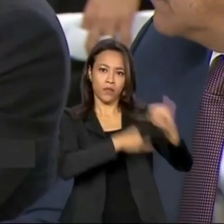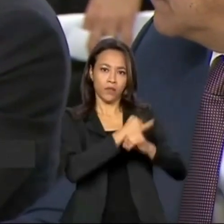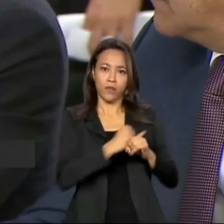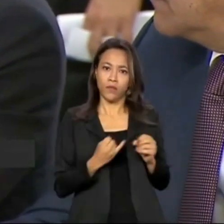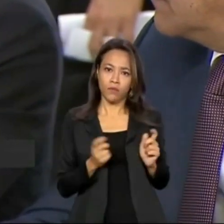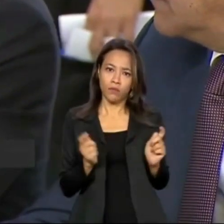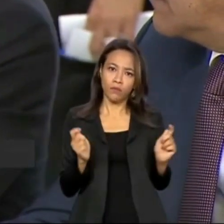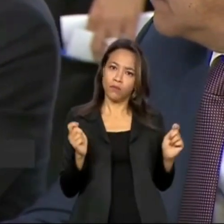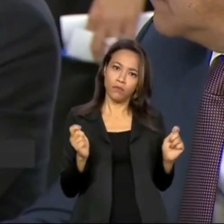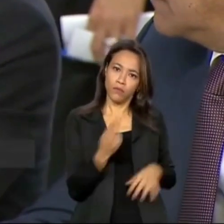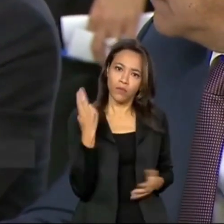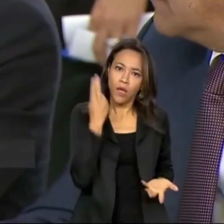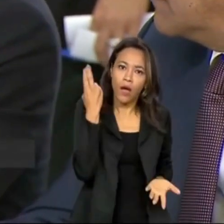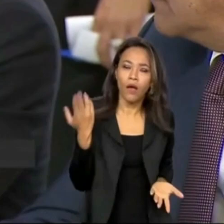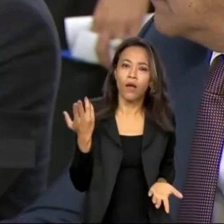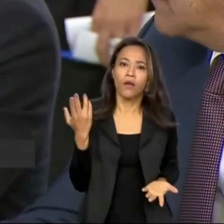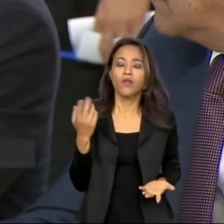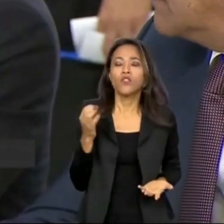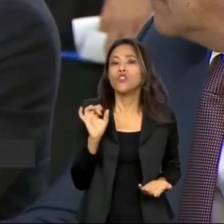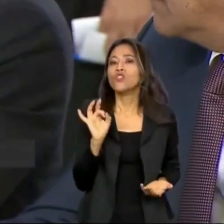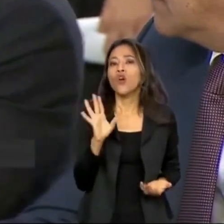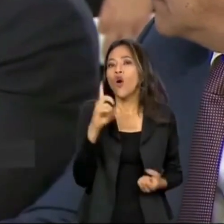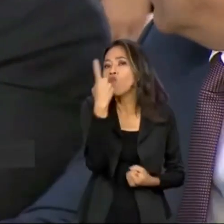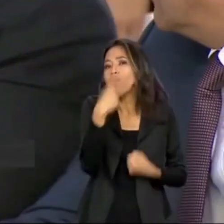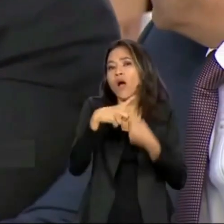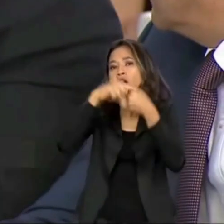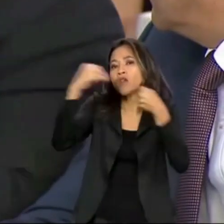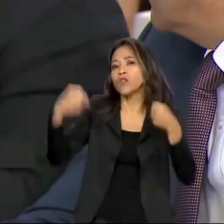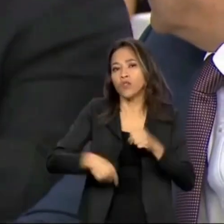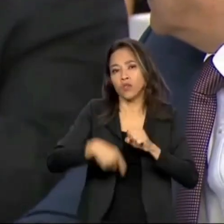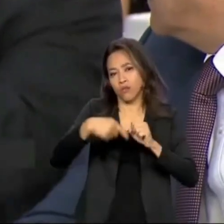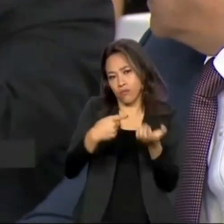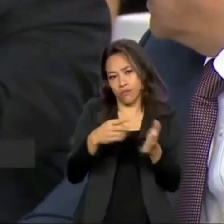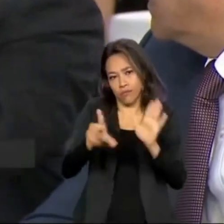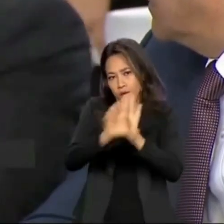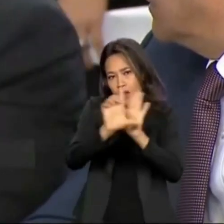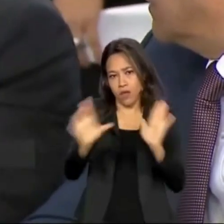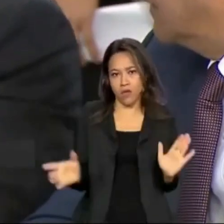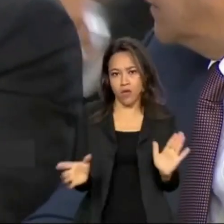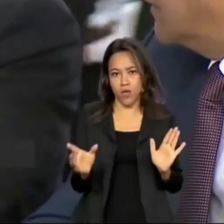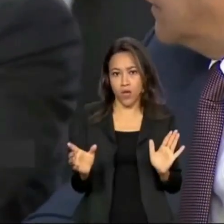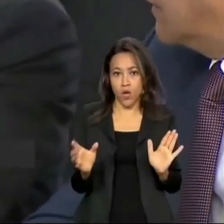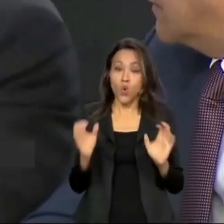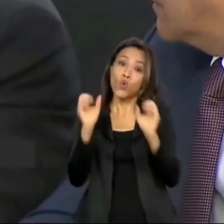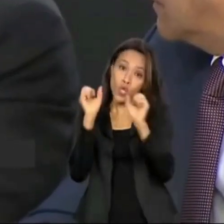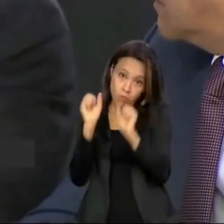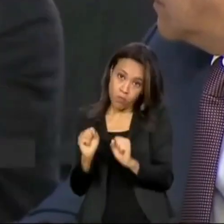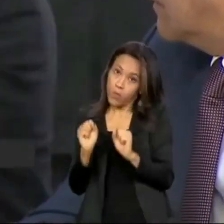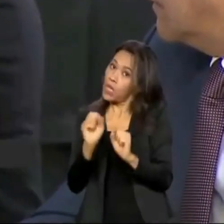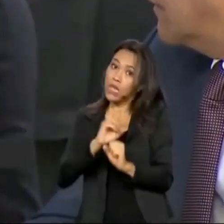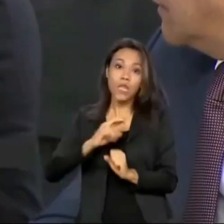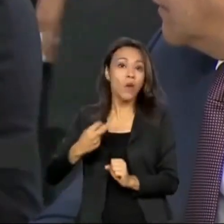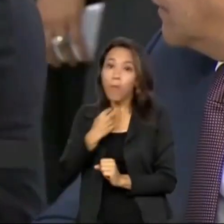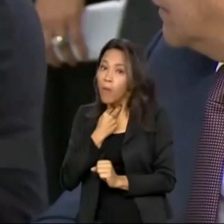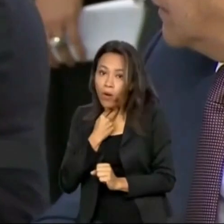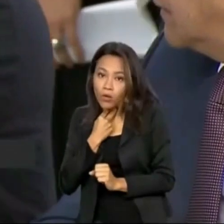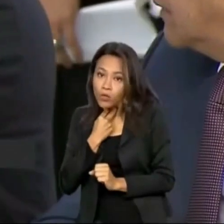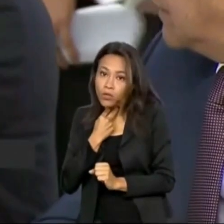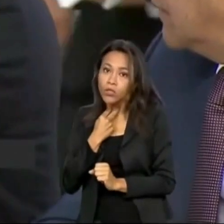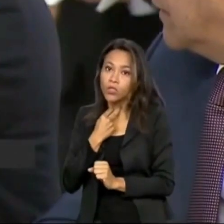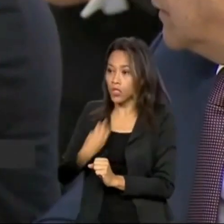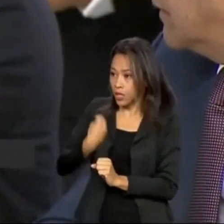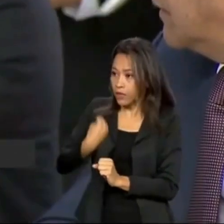bastaria, presidente Lula, um artigo na lei a ser regulamentado pelo Congresso. O que não pode no mundo real, não pode no